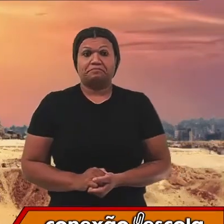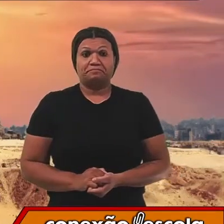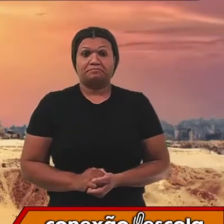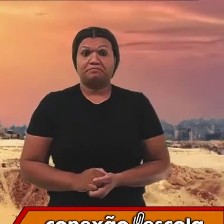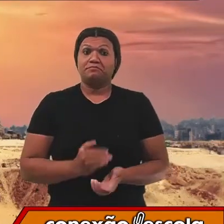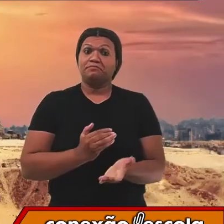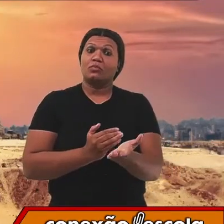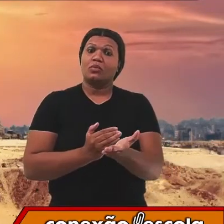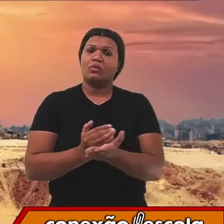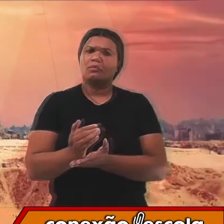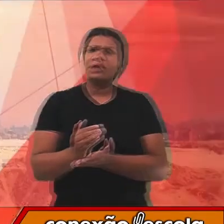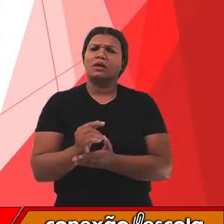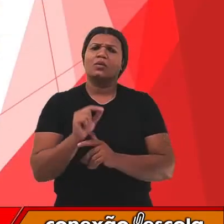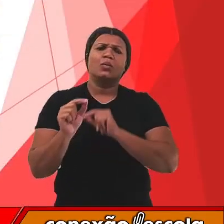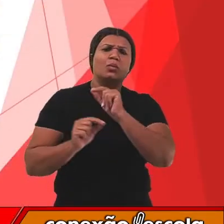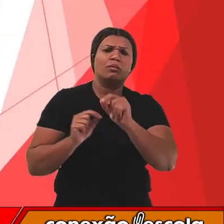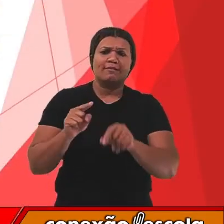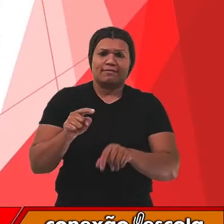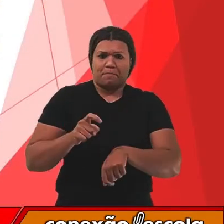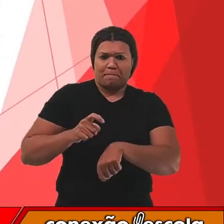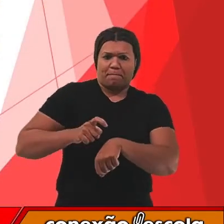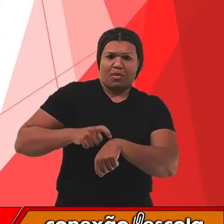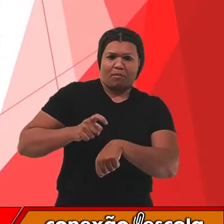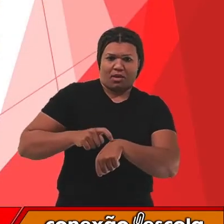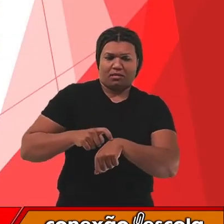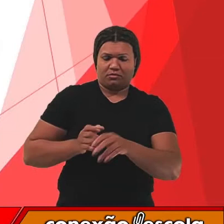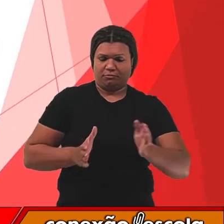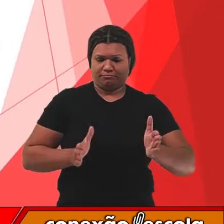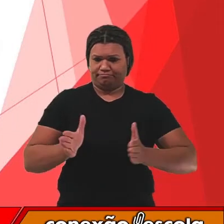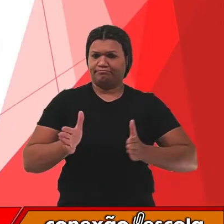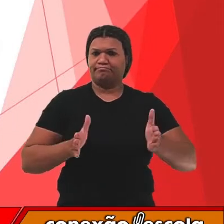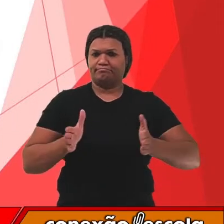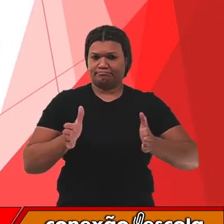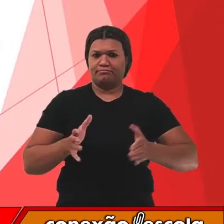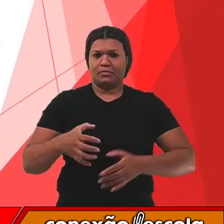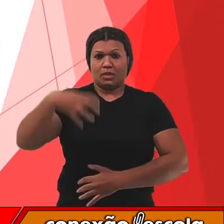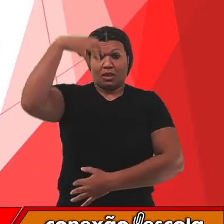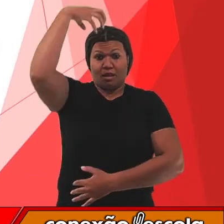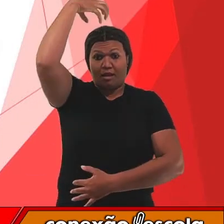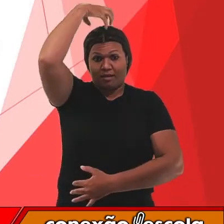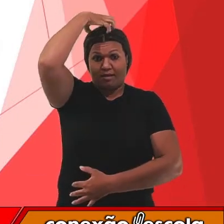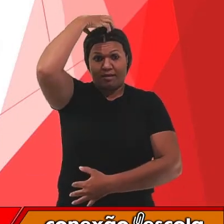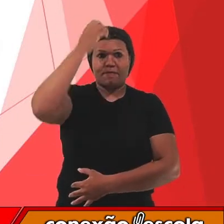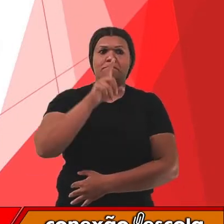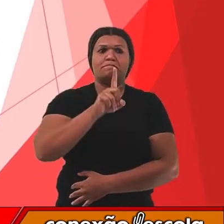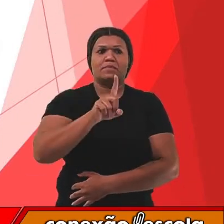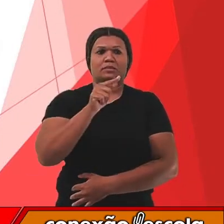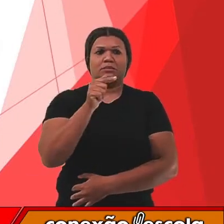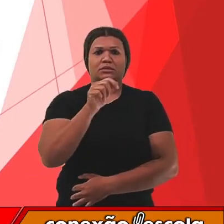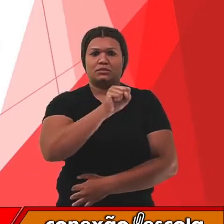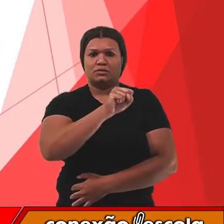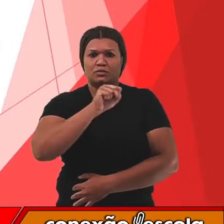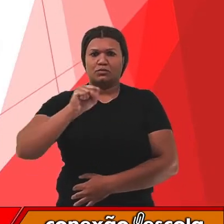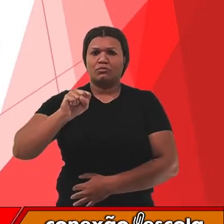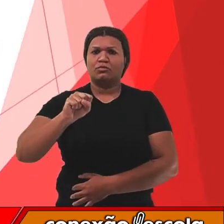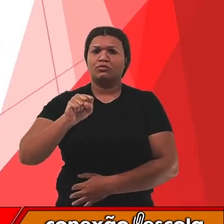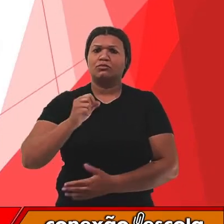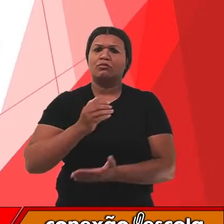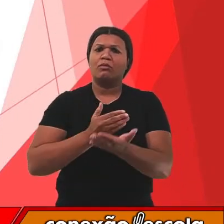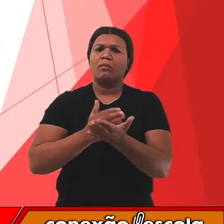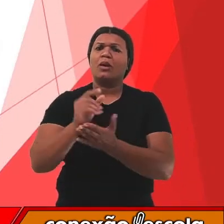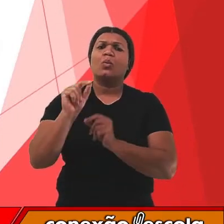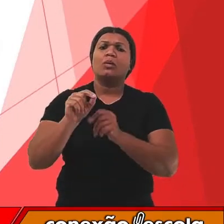Diante dessa situação, o rei, então, em 1788, faz a